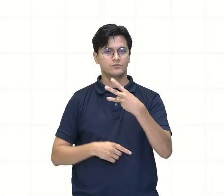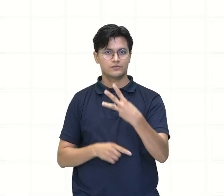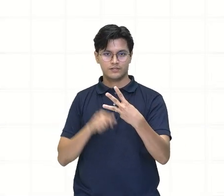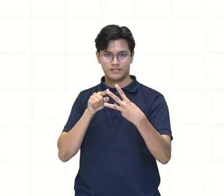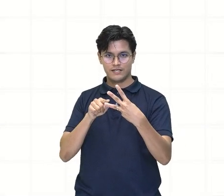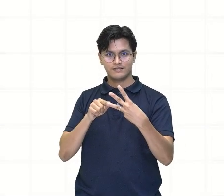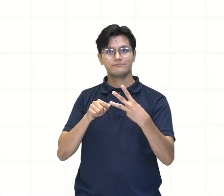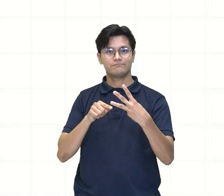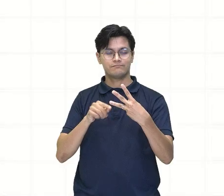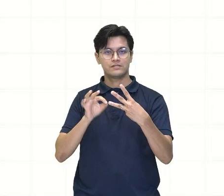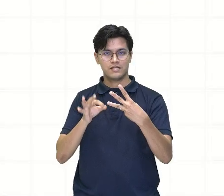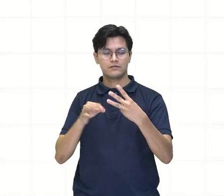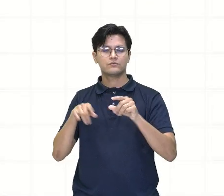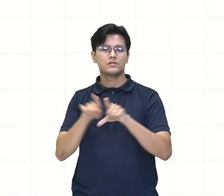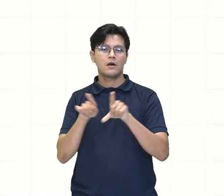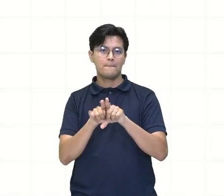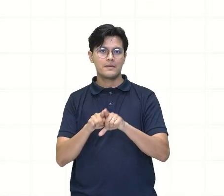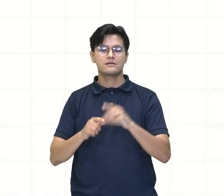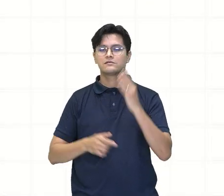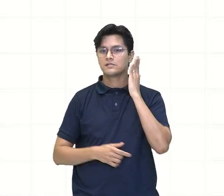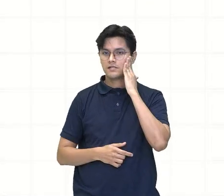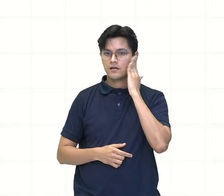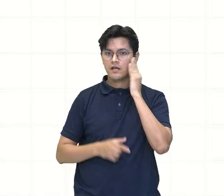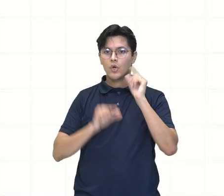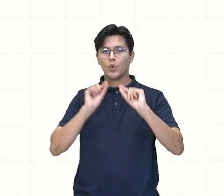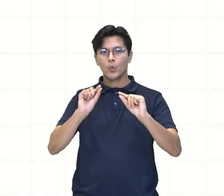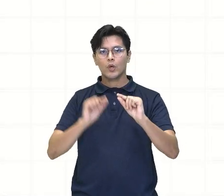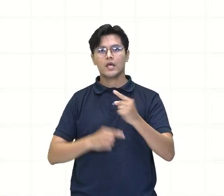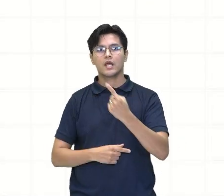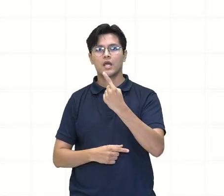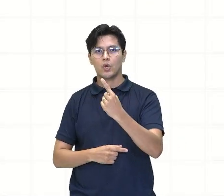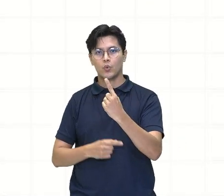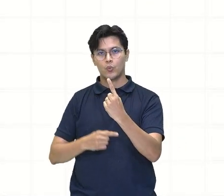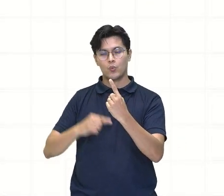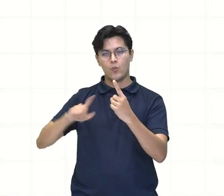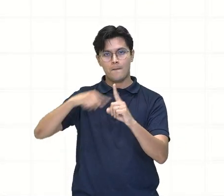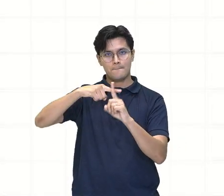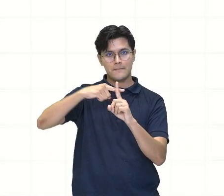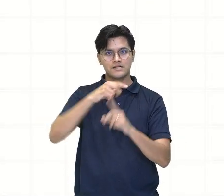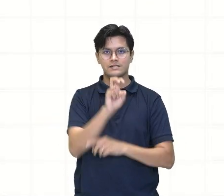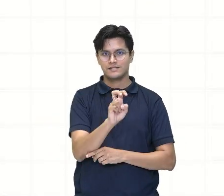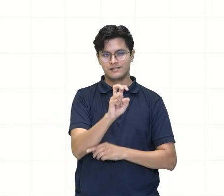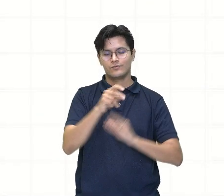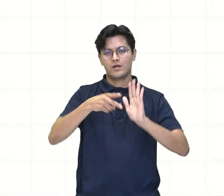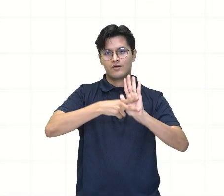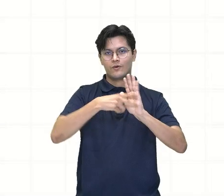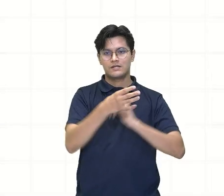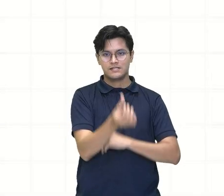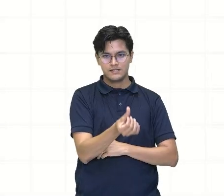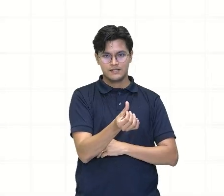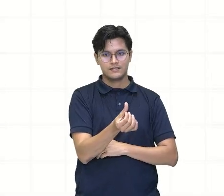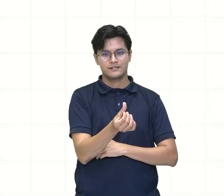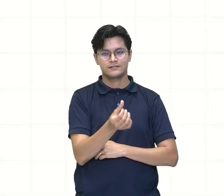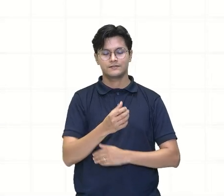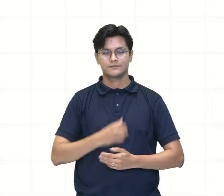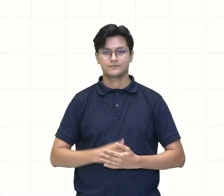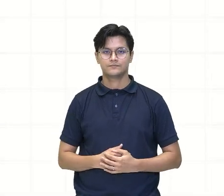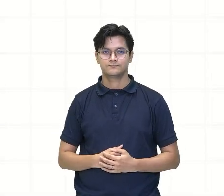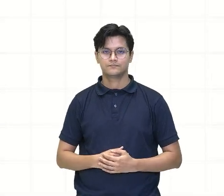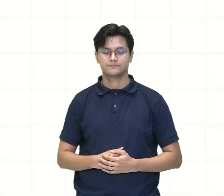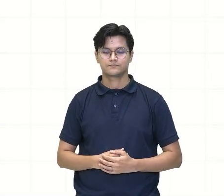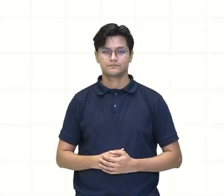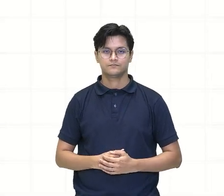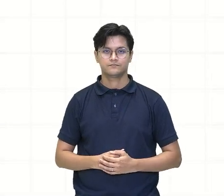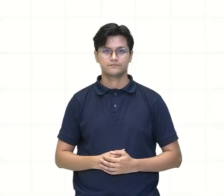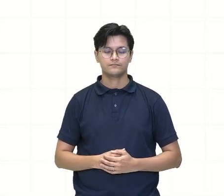eu sei que 1 mais 5 é 6. E no critério de divisibilidade, 6 é divisível por 3,